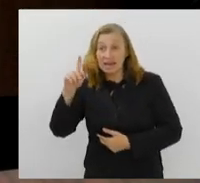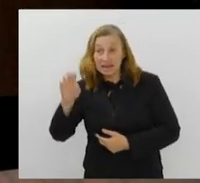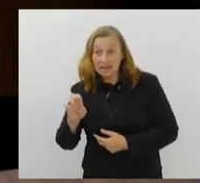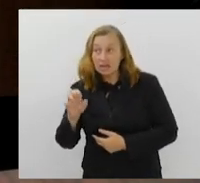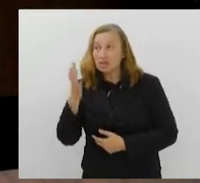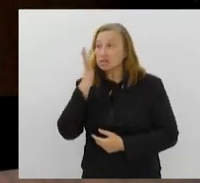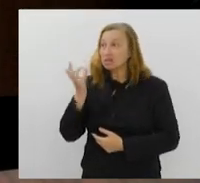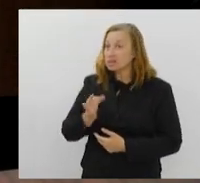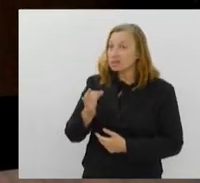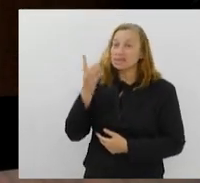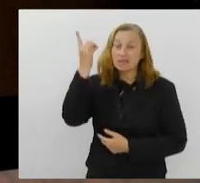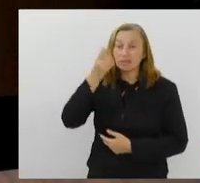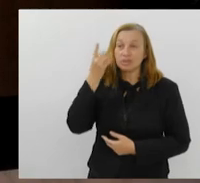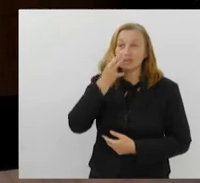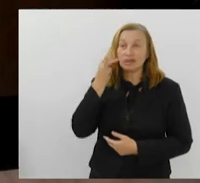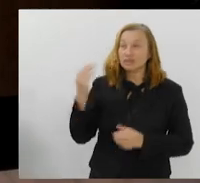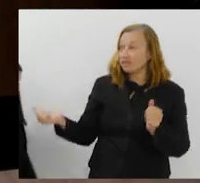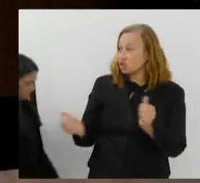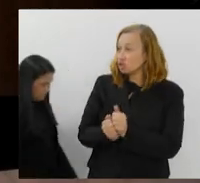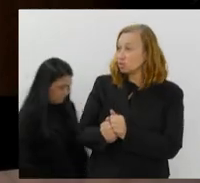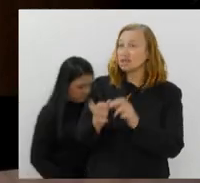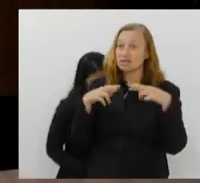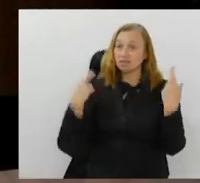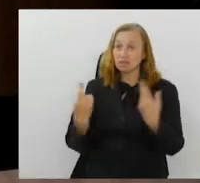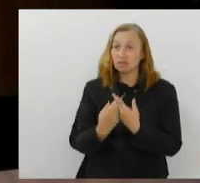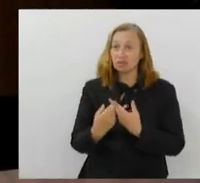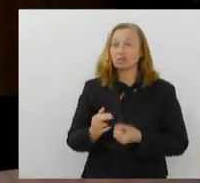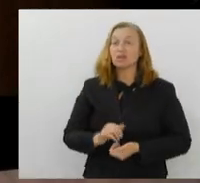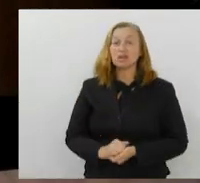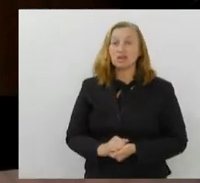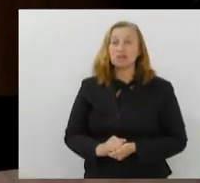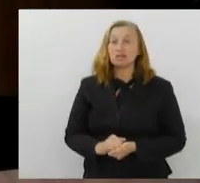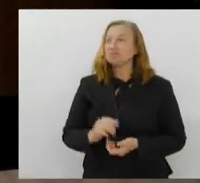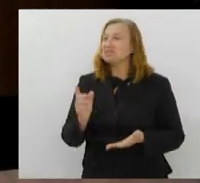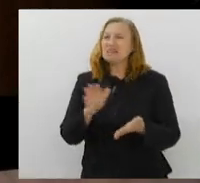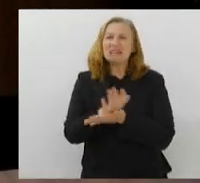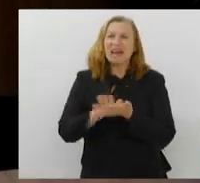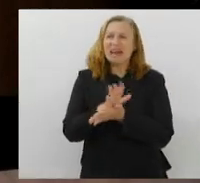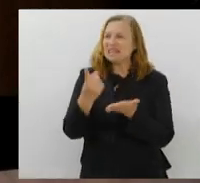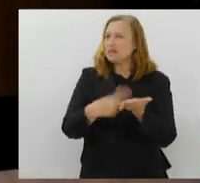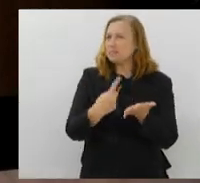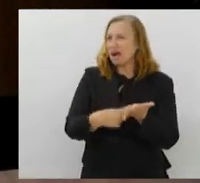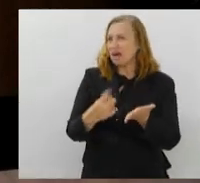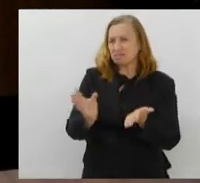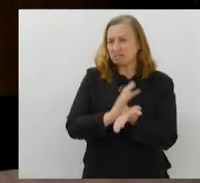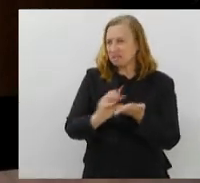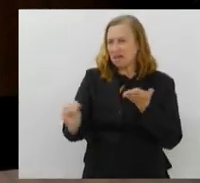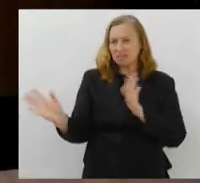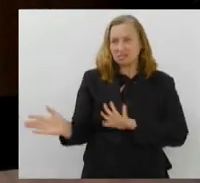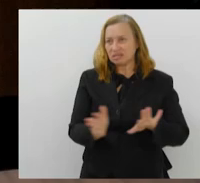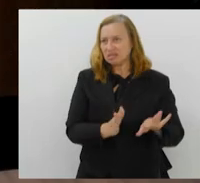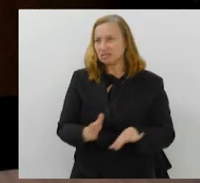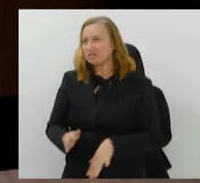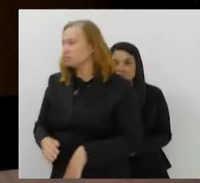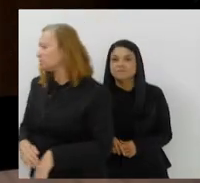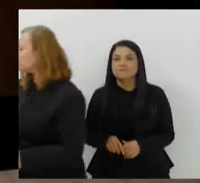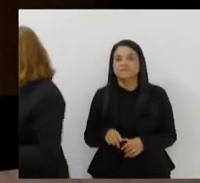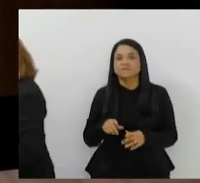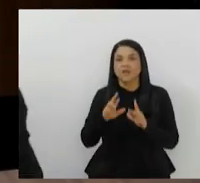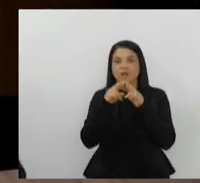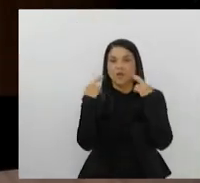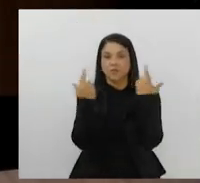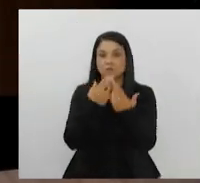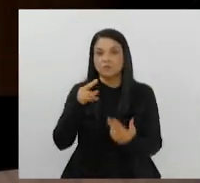Serafim estava presente ou não nessa reunião, não tinha nada em pauta. que ele teve numa reunião da Unali,